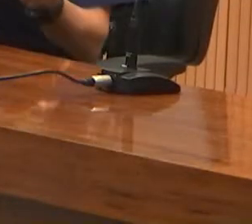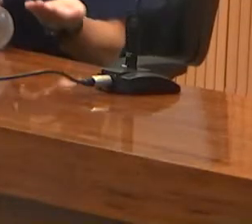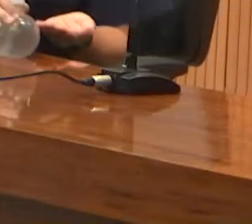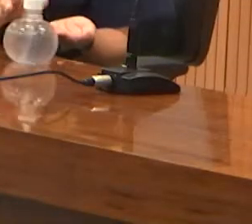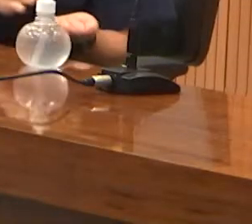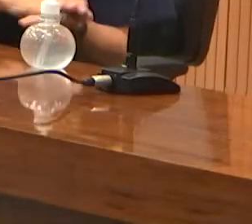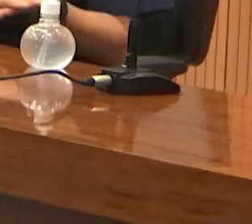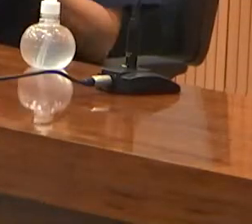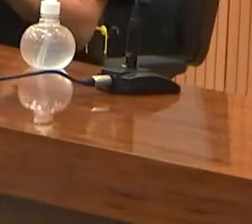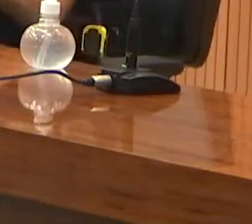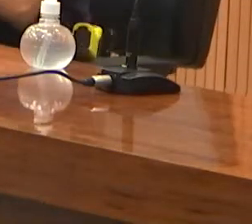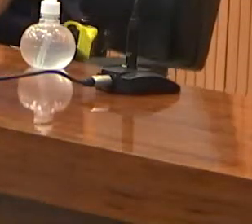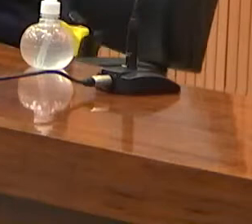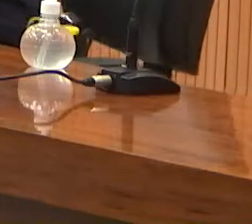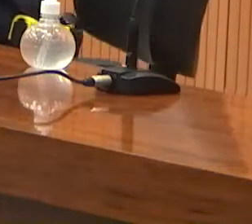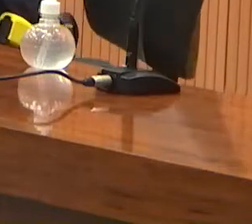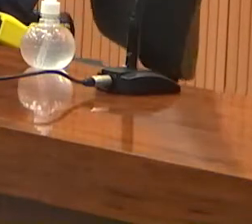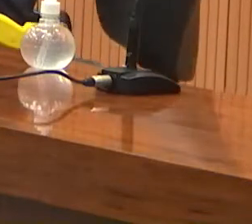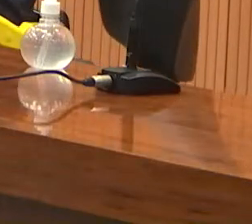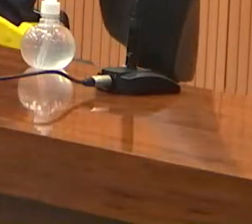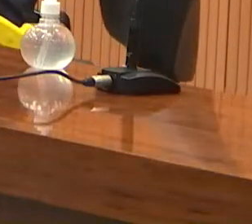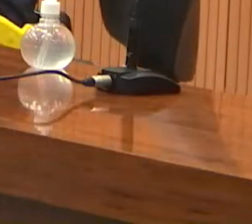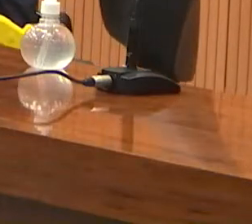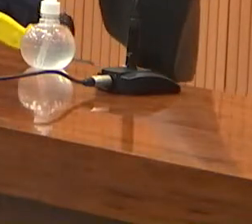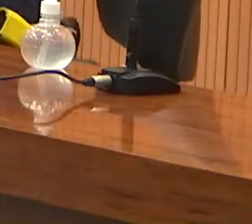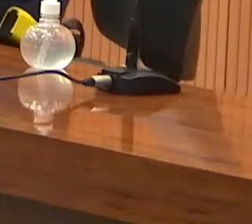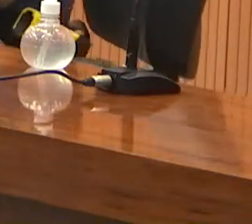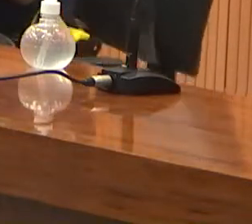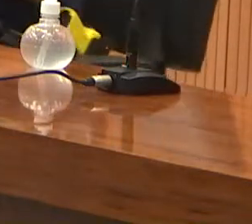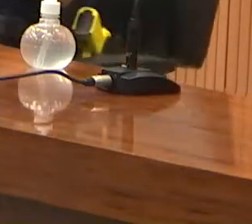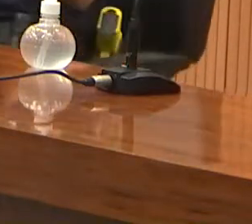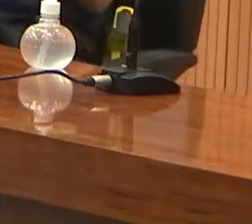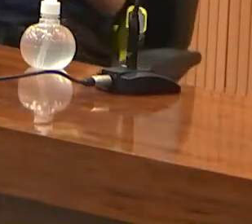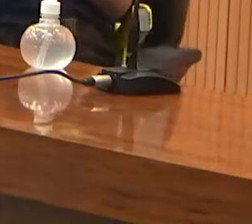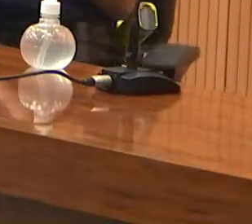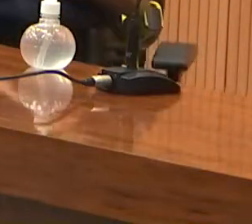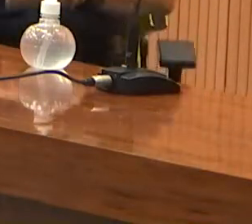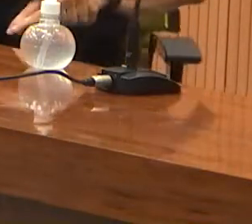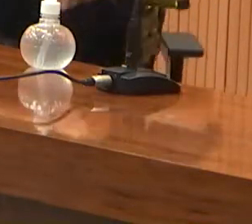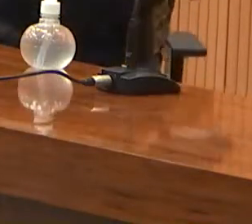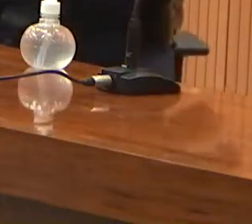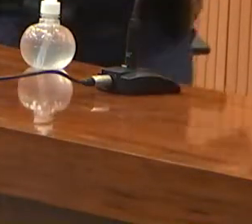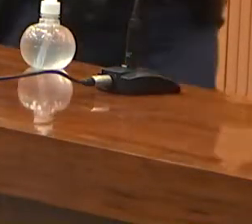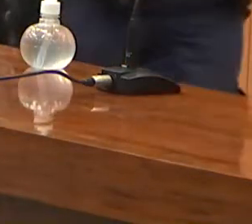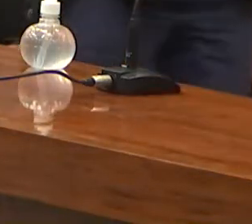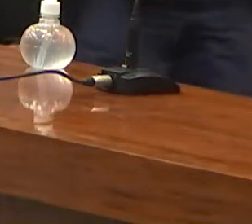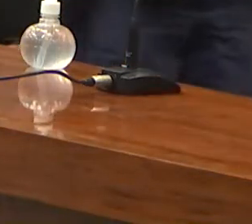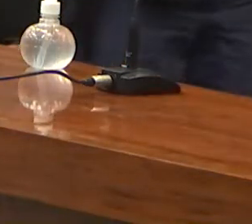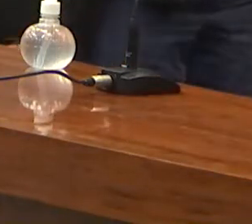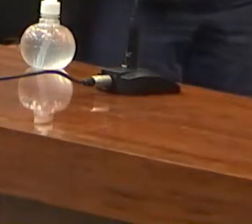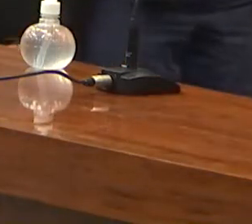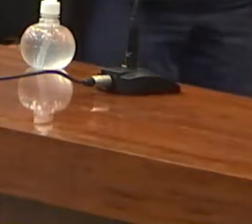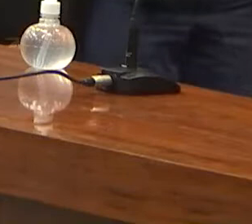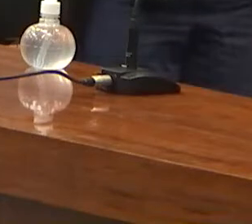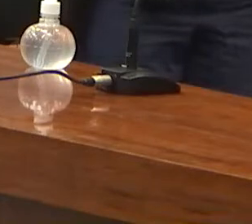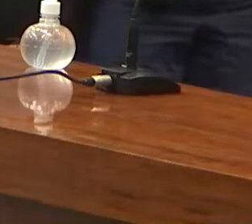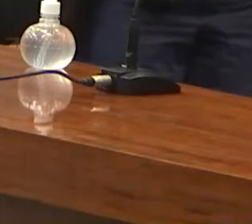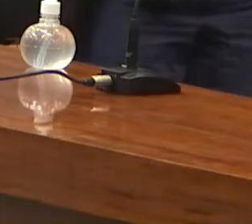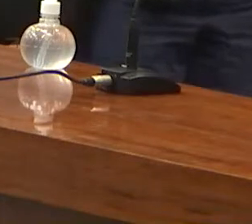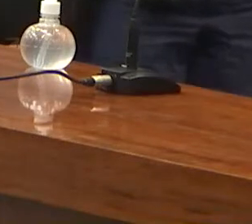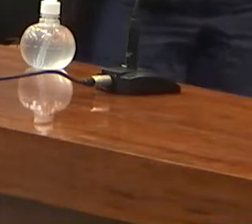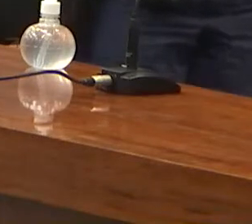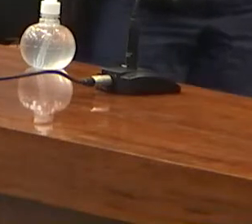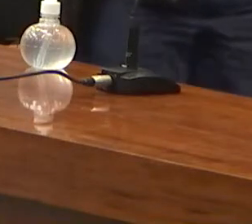que para a Comissão da Mulher, né? Foi com outro cenário. Ah, com outro cenário. Ah, tá. Eu estava conversando ontem com as vereadoras, elas falaram que já